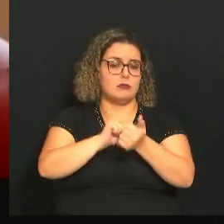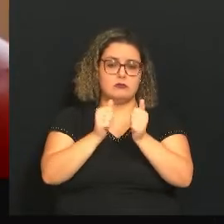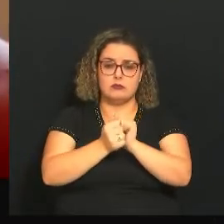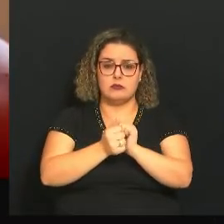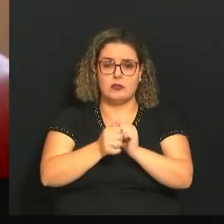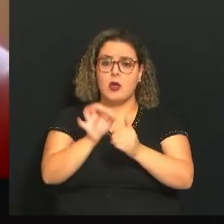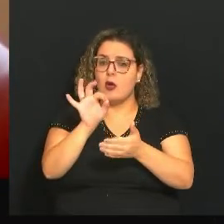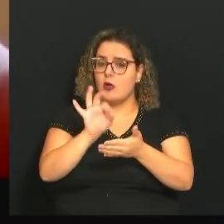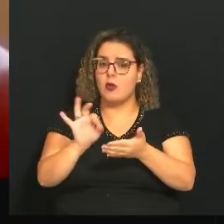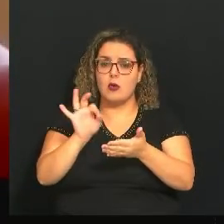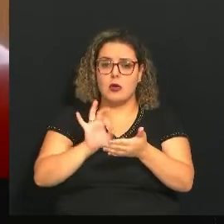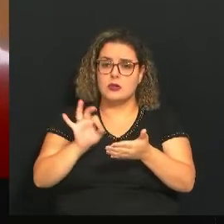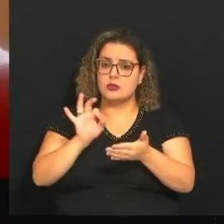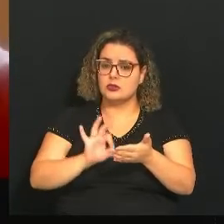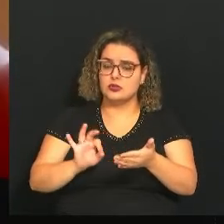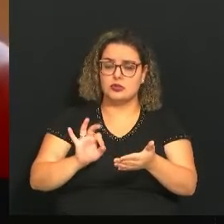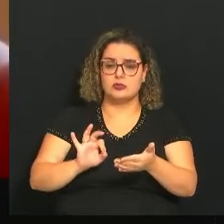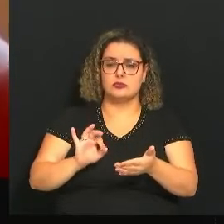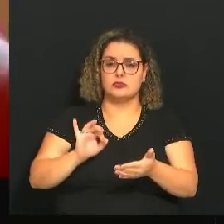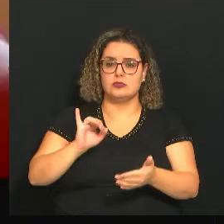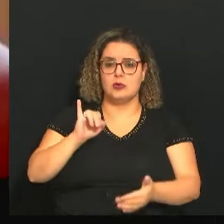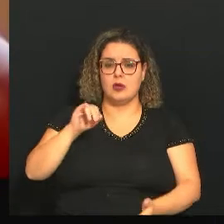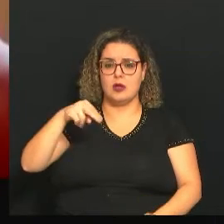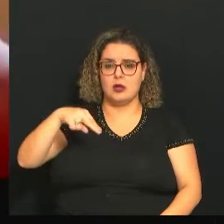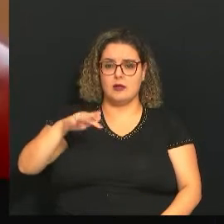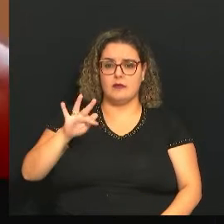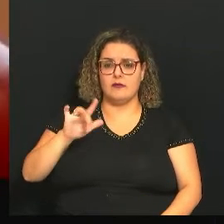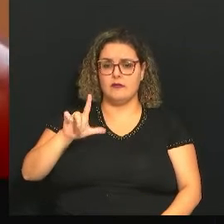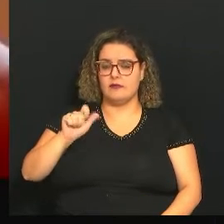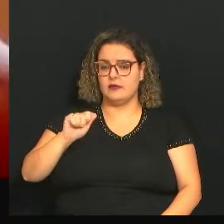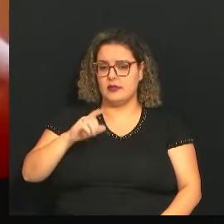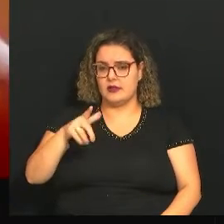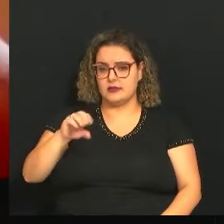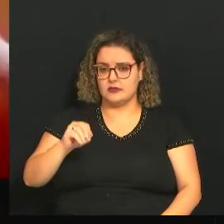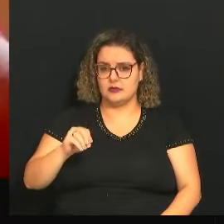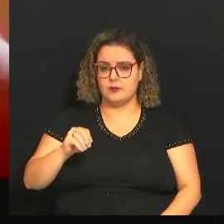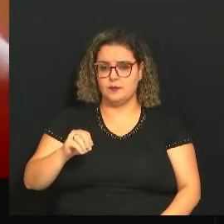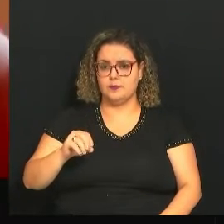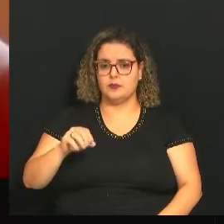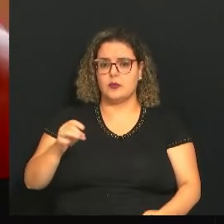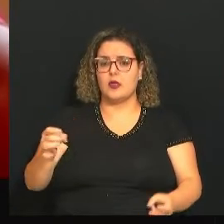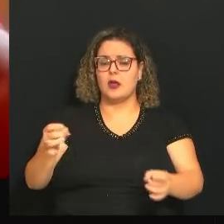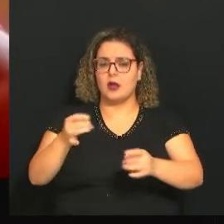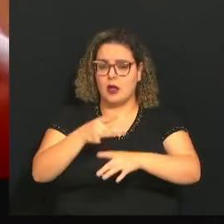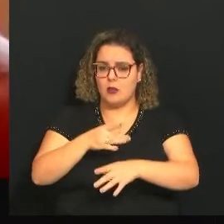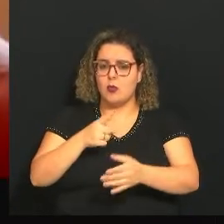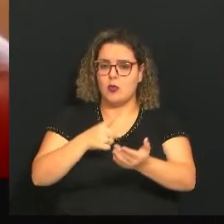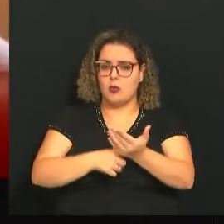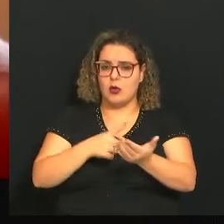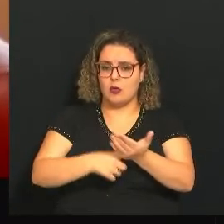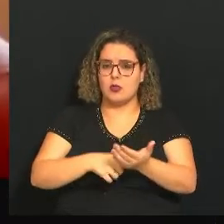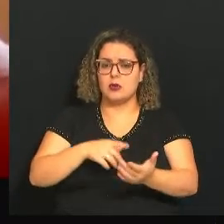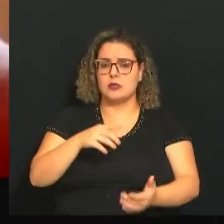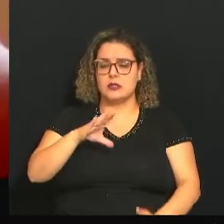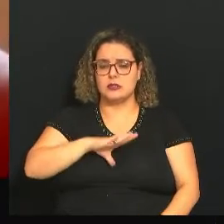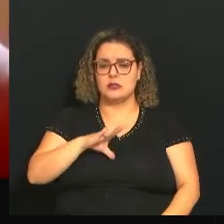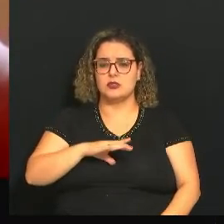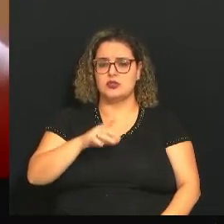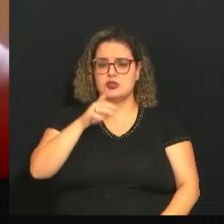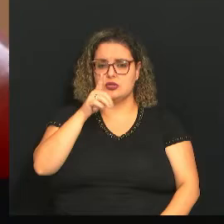inflação. Limeira, que terminou a negociação agora, fechou a negociação, assinou o acordo